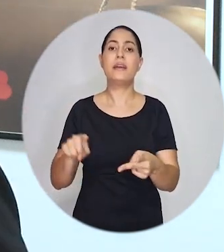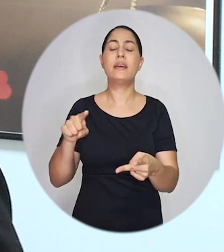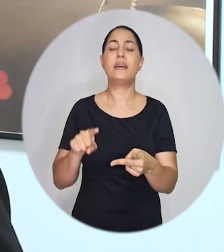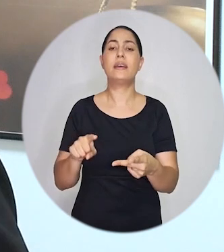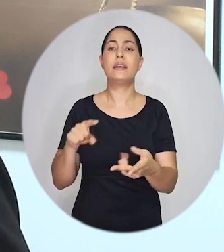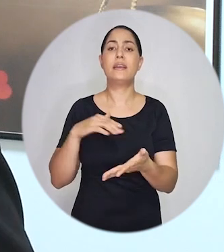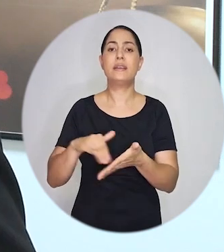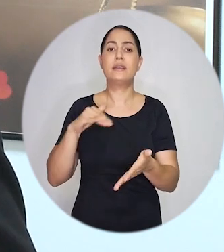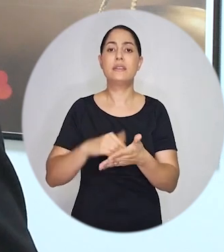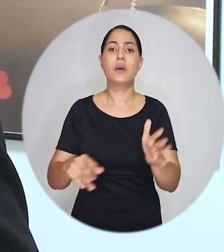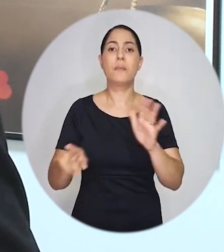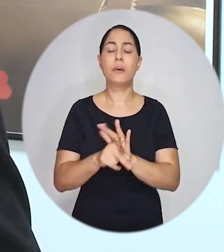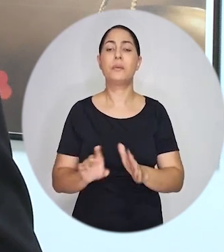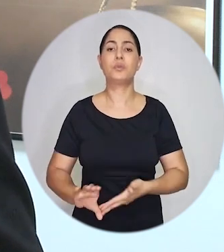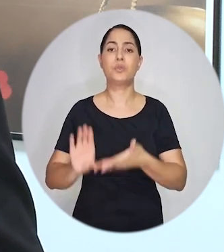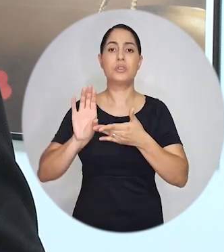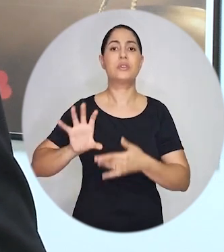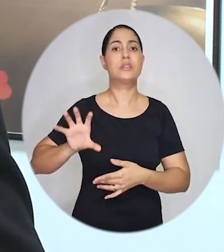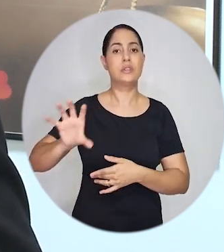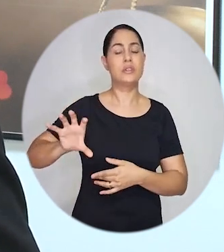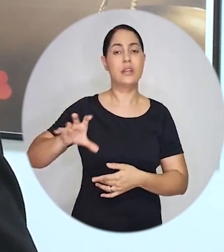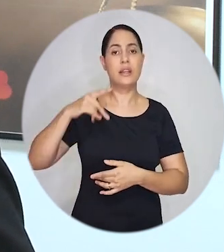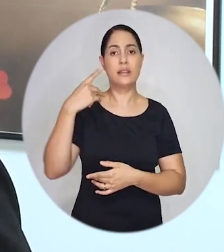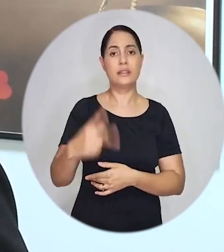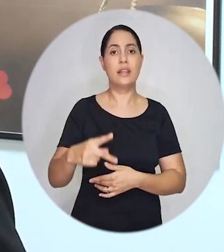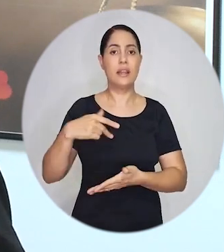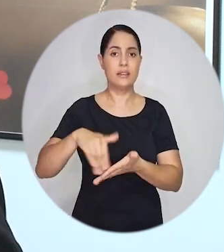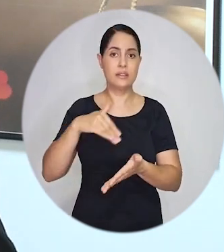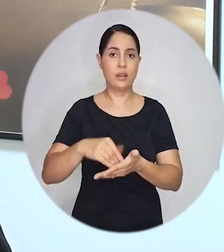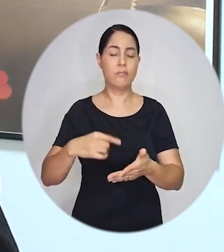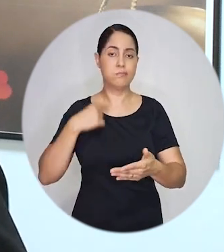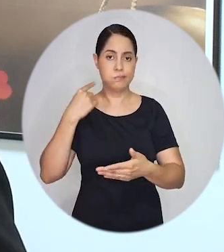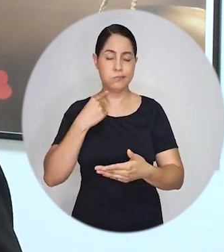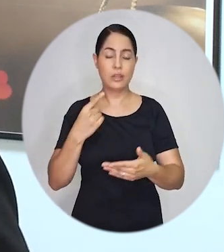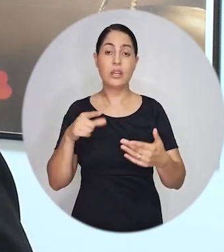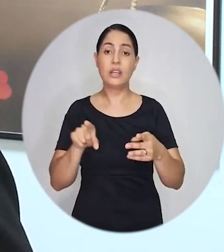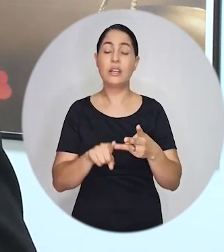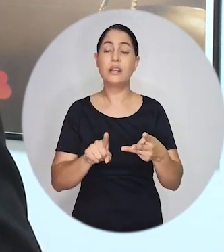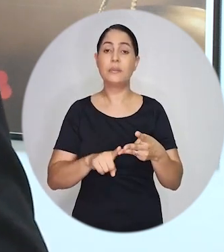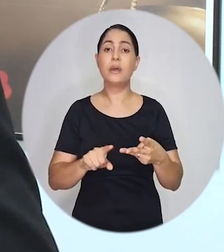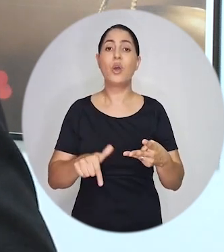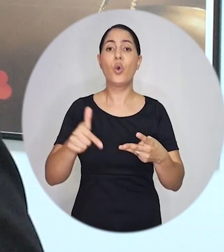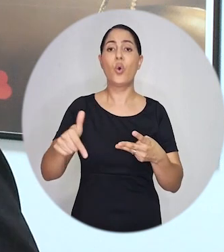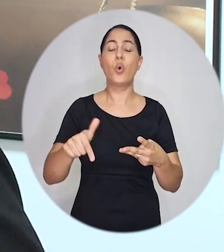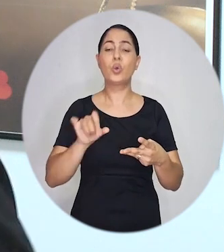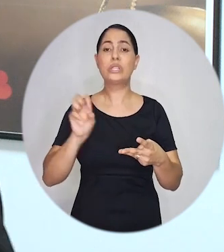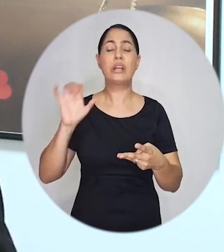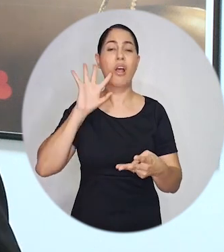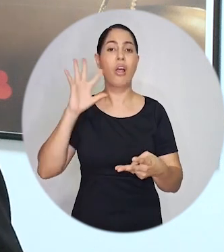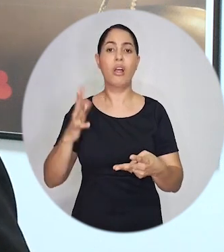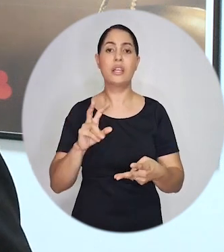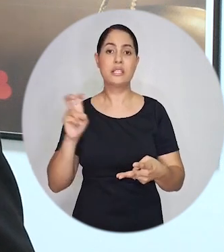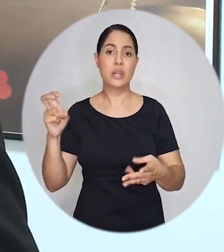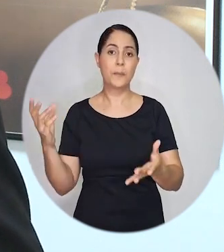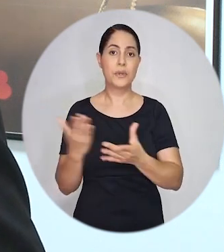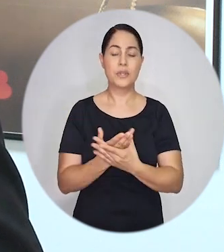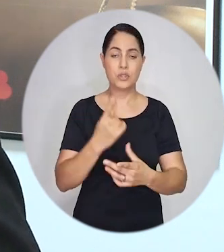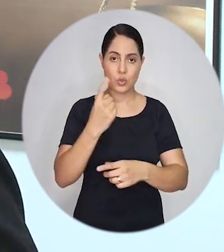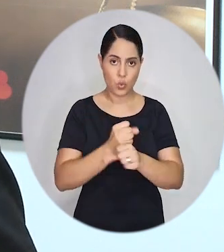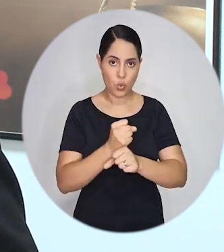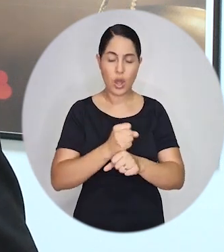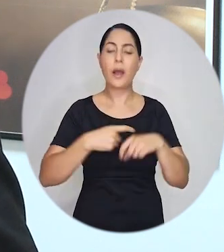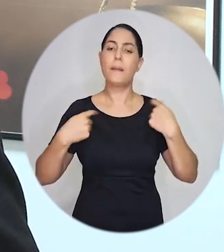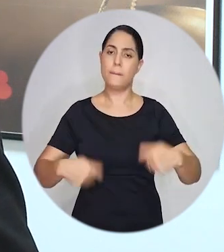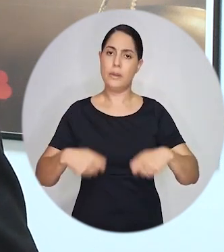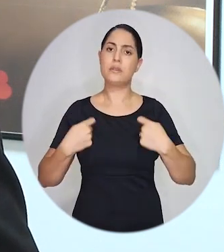inscrição perante o Conselho Seccional, aonde é a base de atuação daquele escritório de advocacia, e se atuar em mais de uma seccional, acima